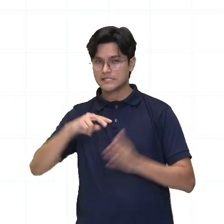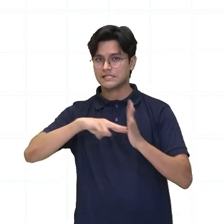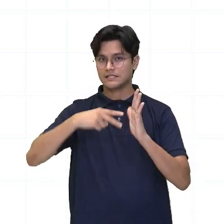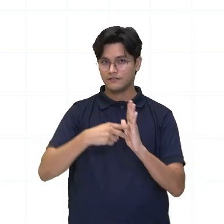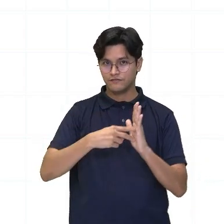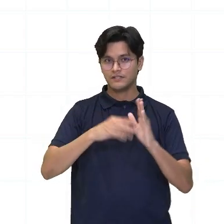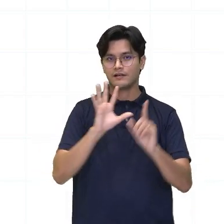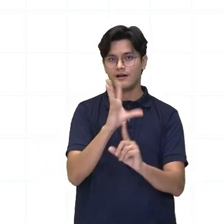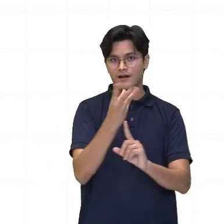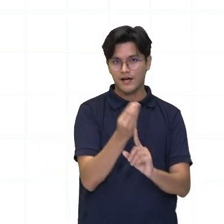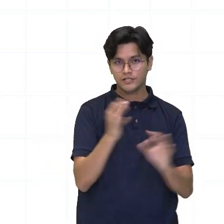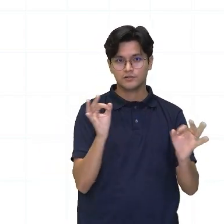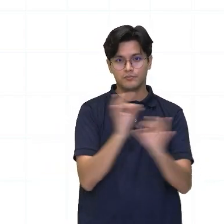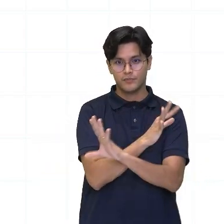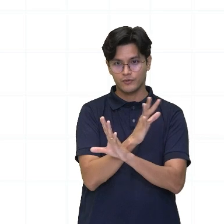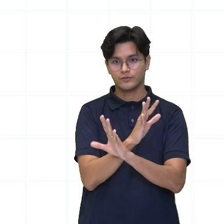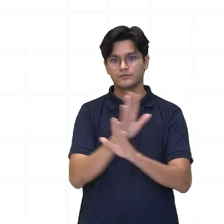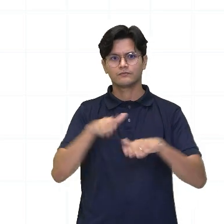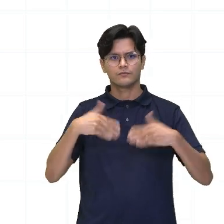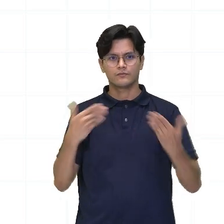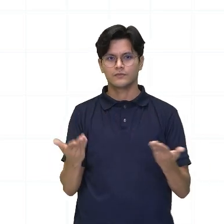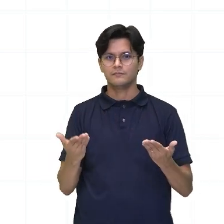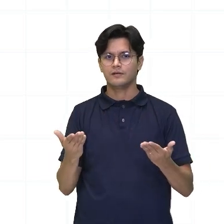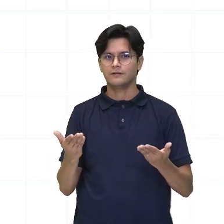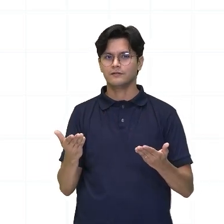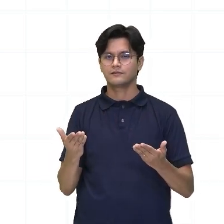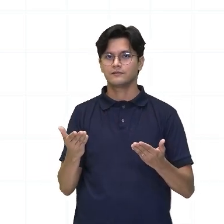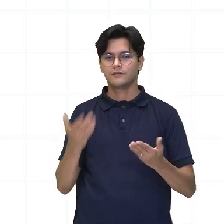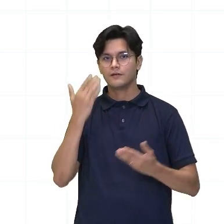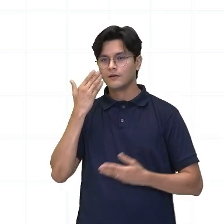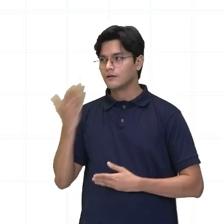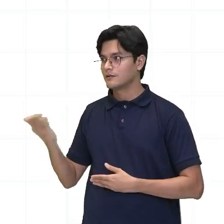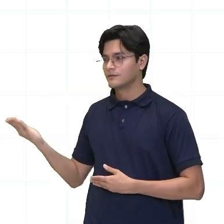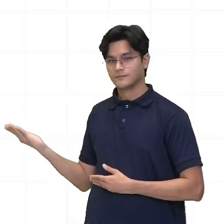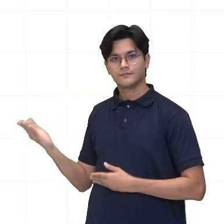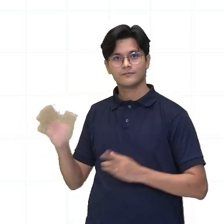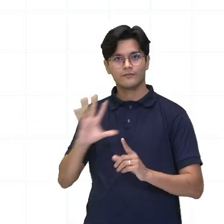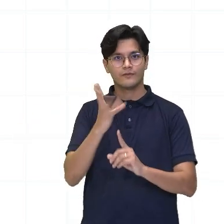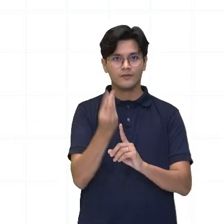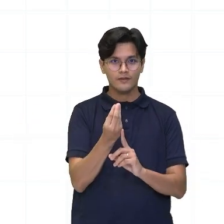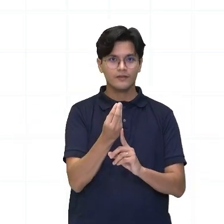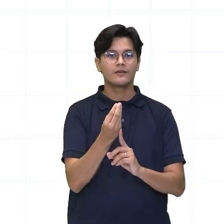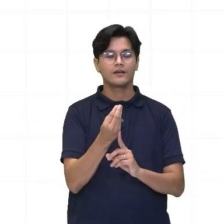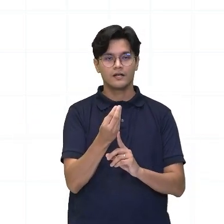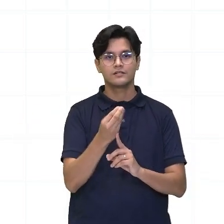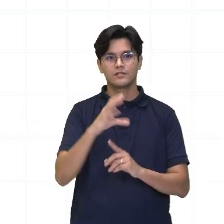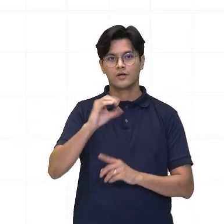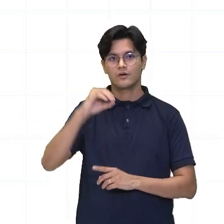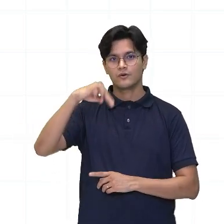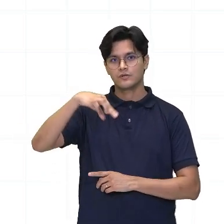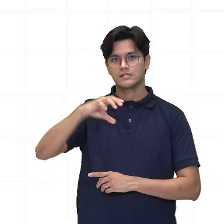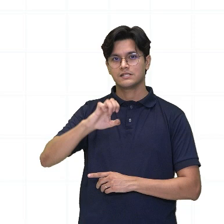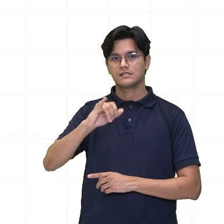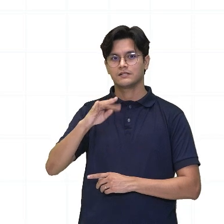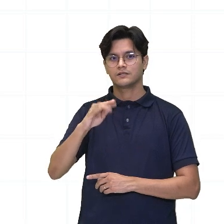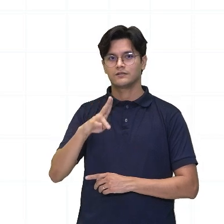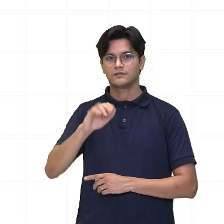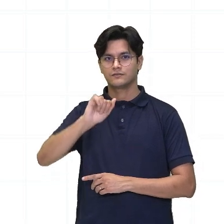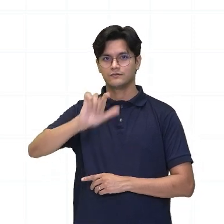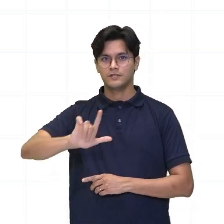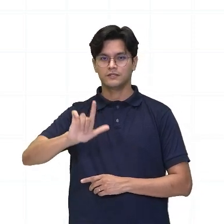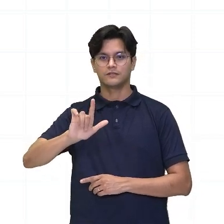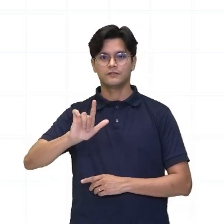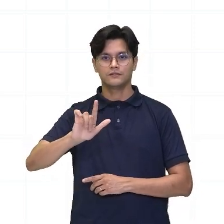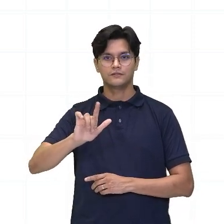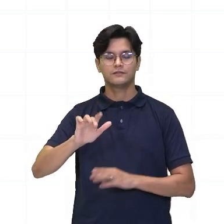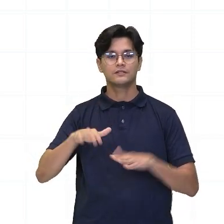o ready-made, que deu origem aí à arte conceitual e também a um movimento dadaísta. Então, o que o Duchamp